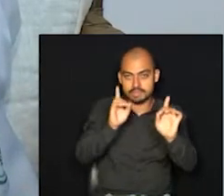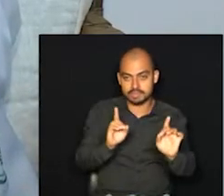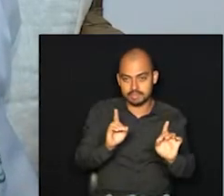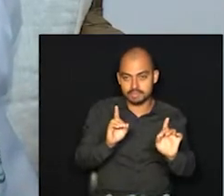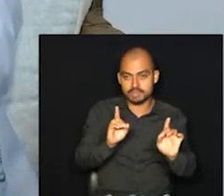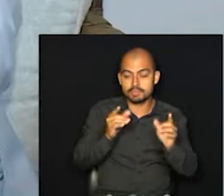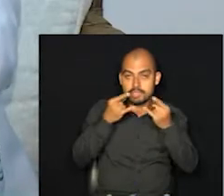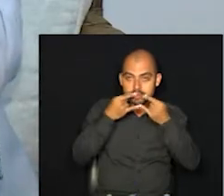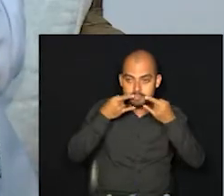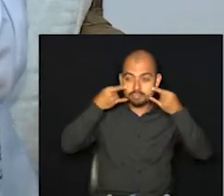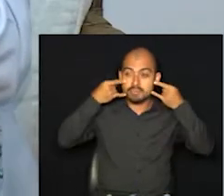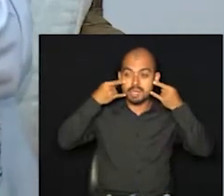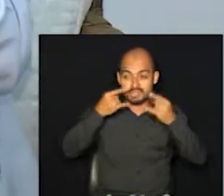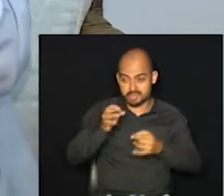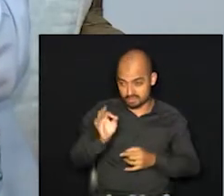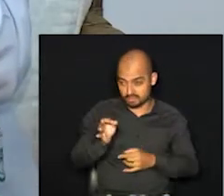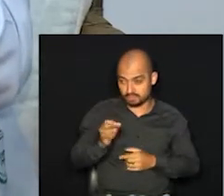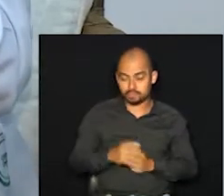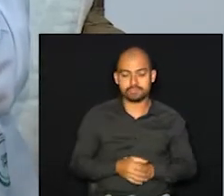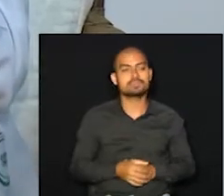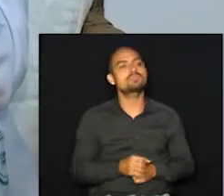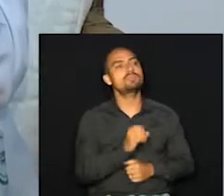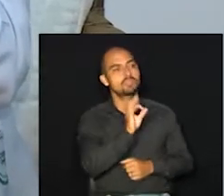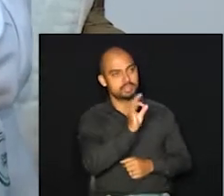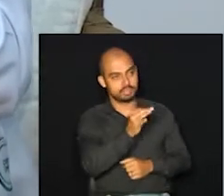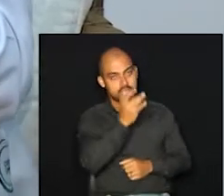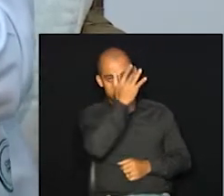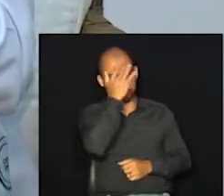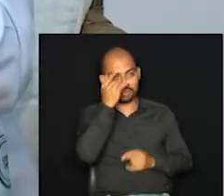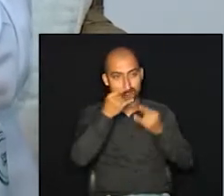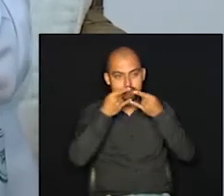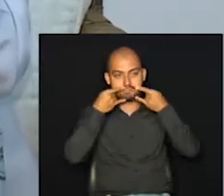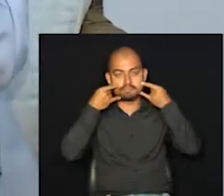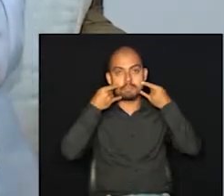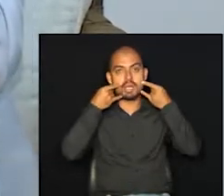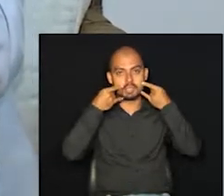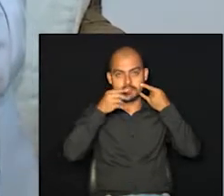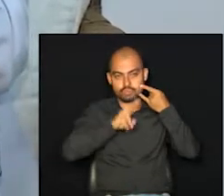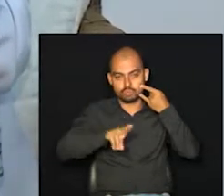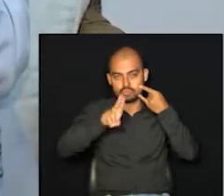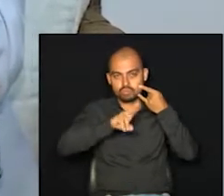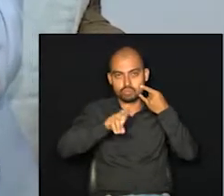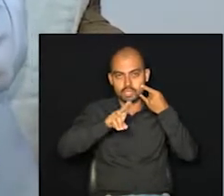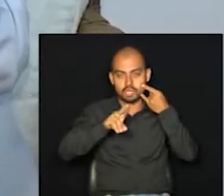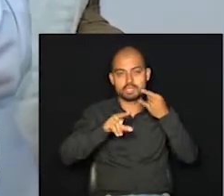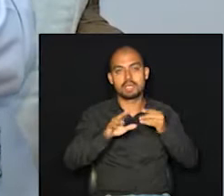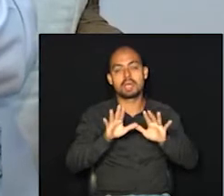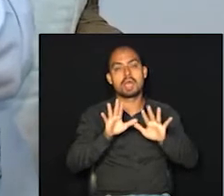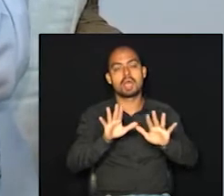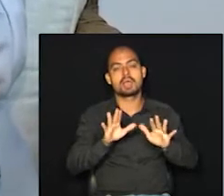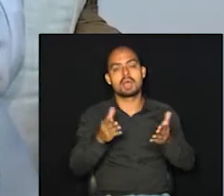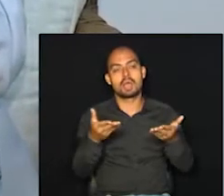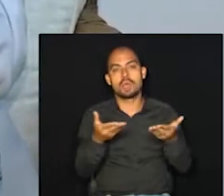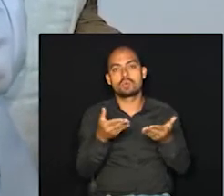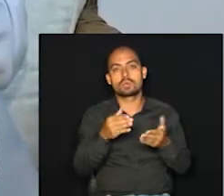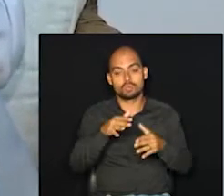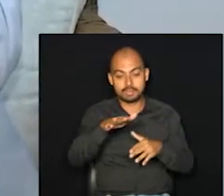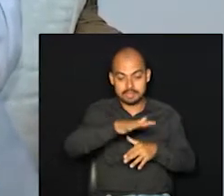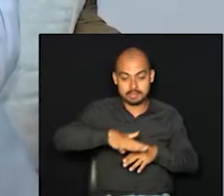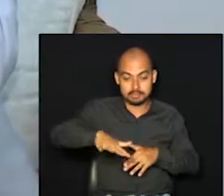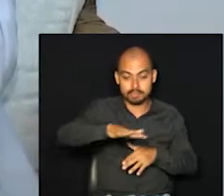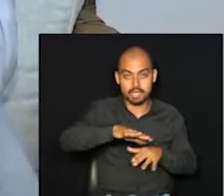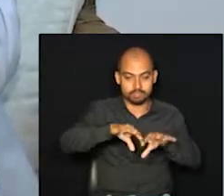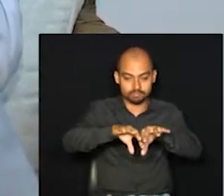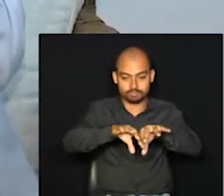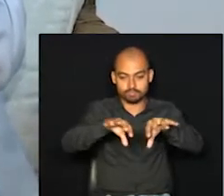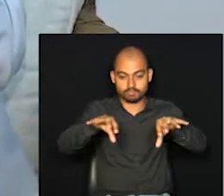da máscara, né? Sem dúvida nenhuma, o uso da máscara é obrigatório, nós estamos dividindo aqui o espaço para